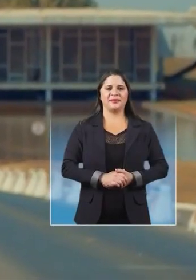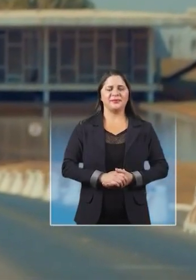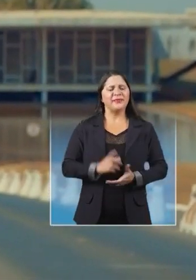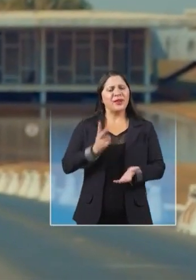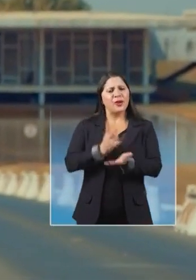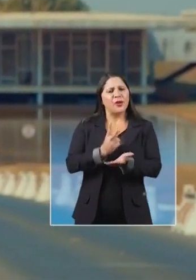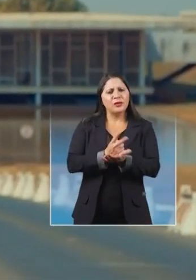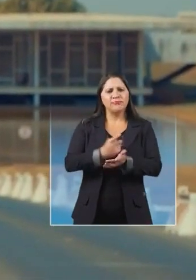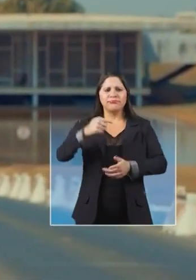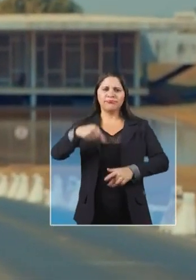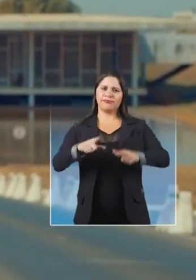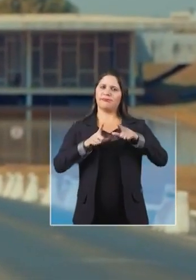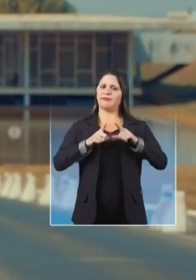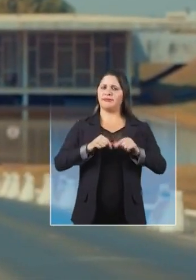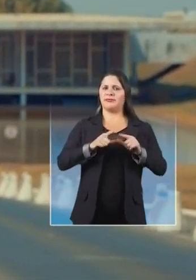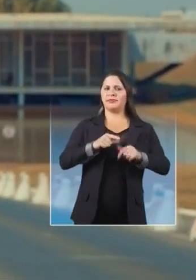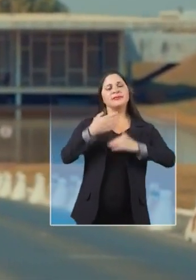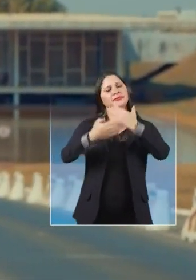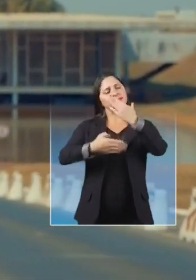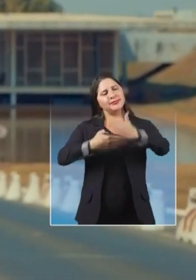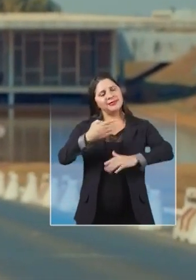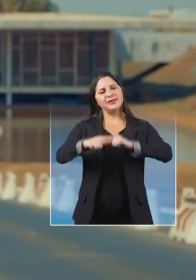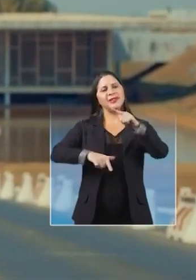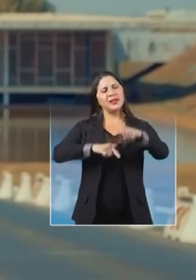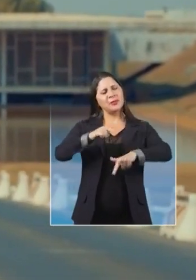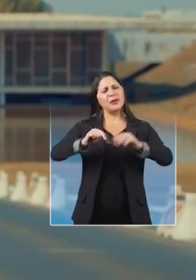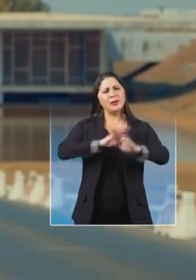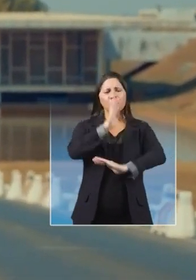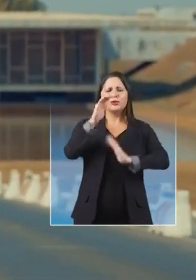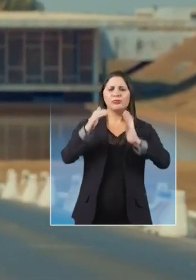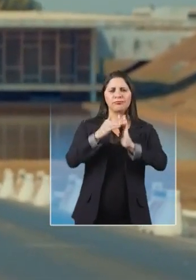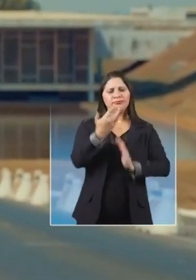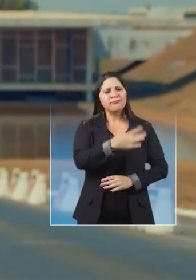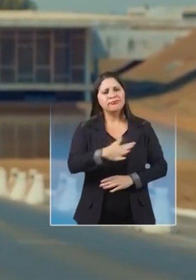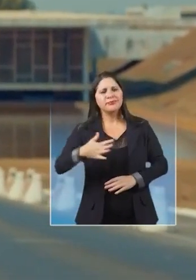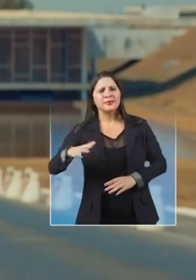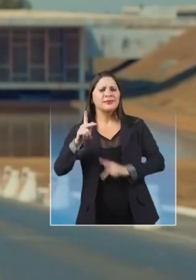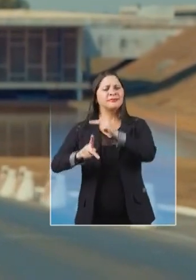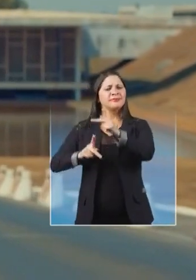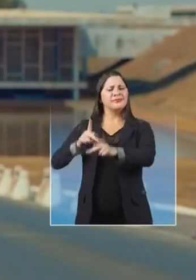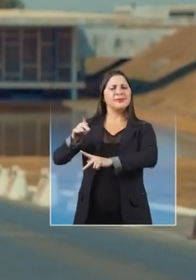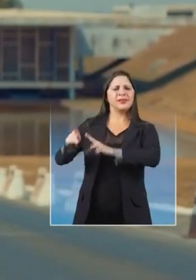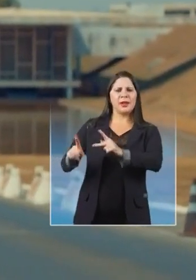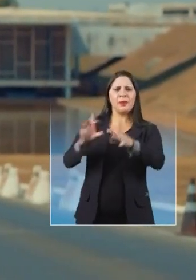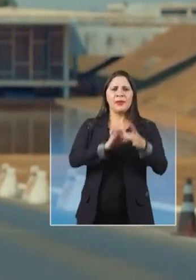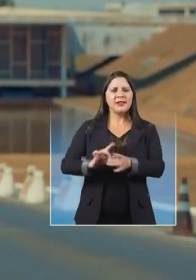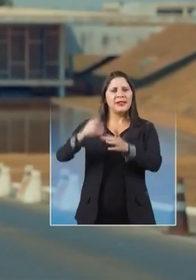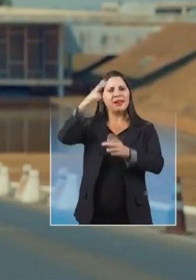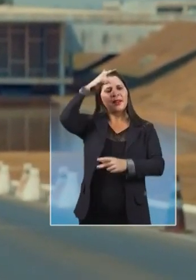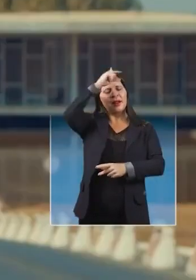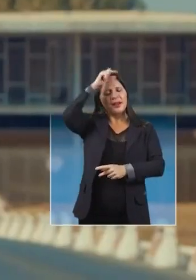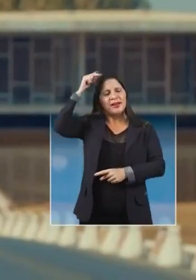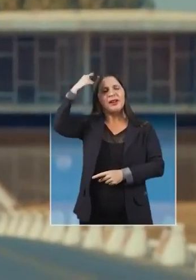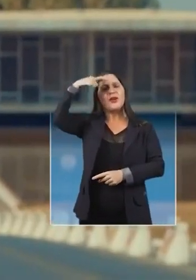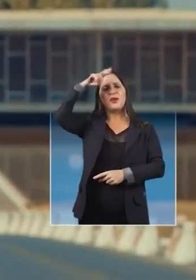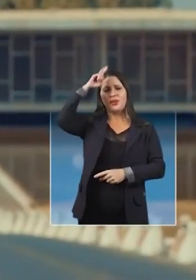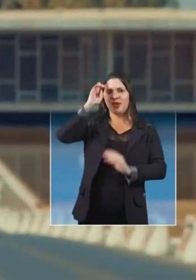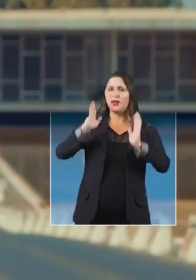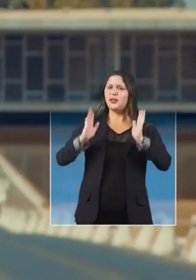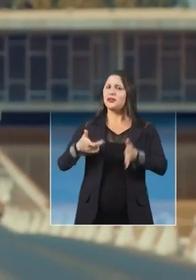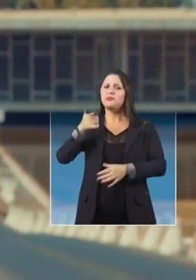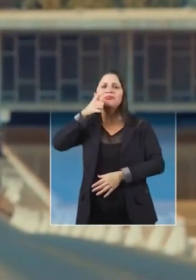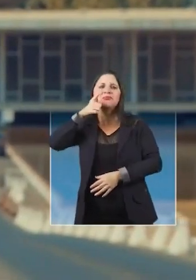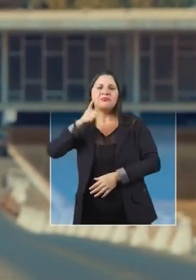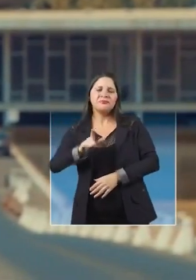Eu continuei aqui em Brasília para seguir trabalhando por todos os santistas em parceria com o prefeito Rogério Santos. Já